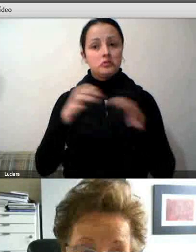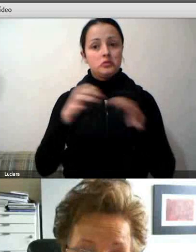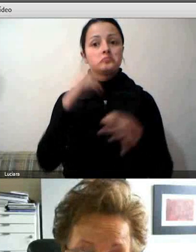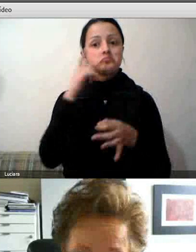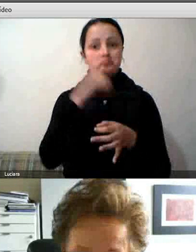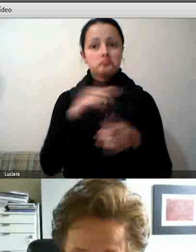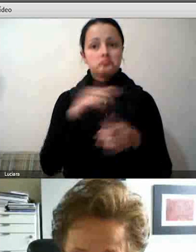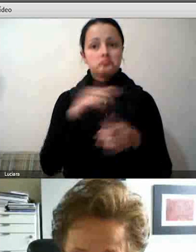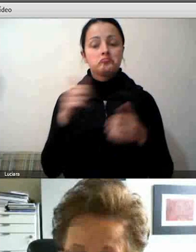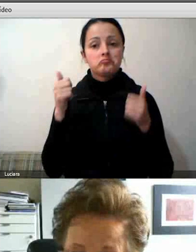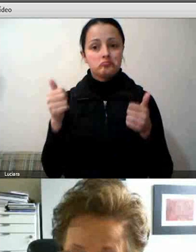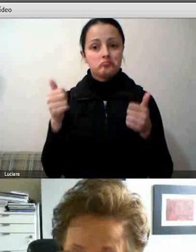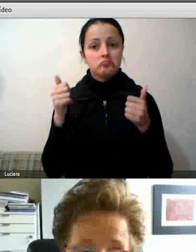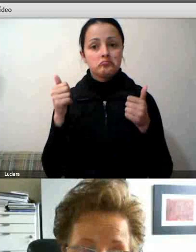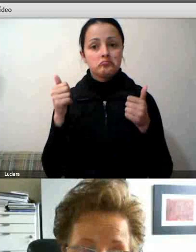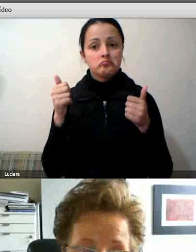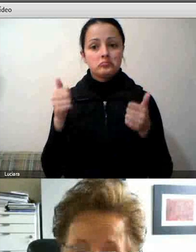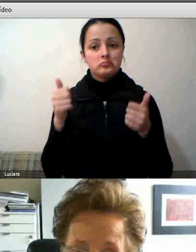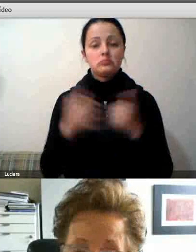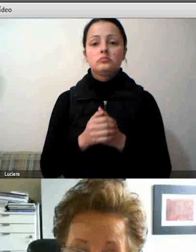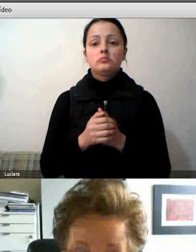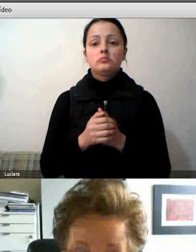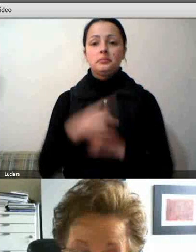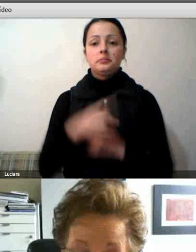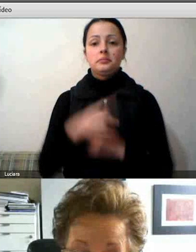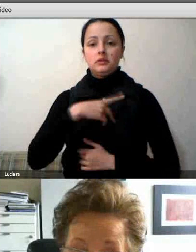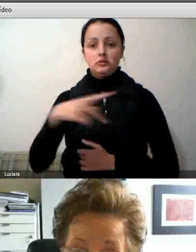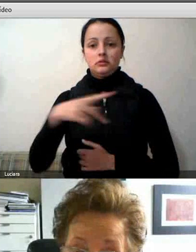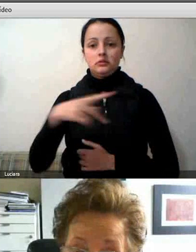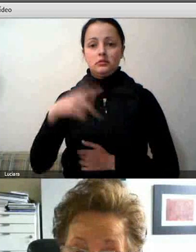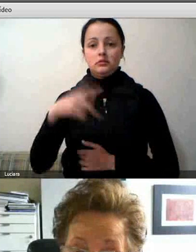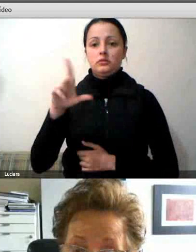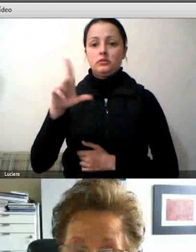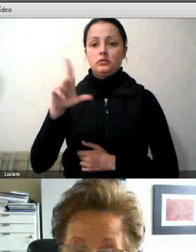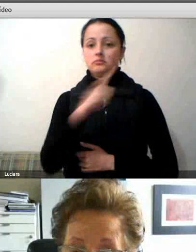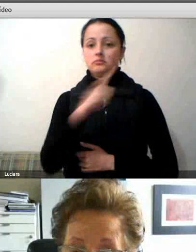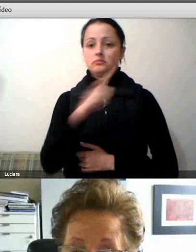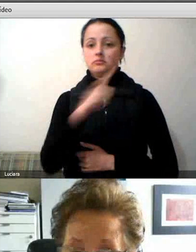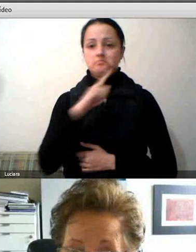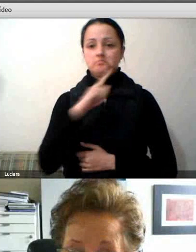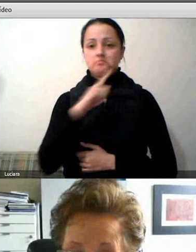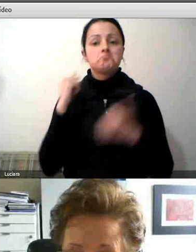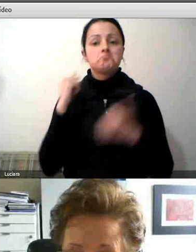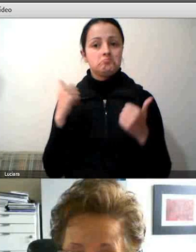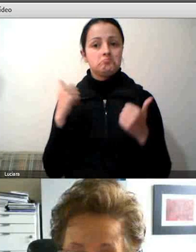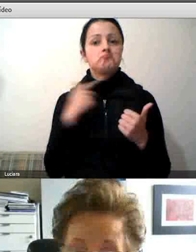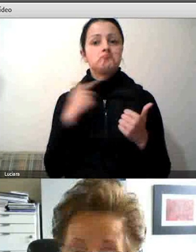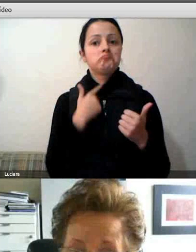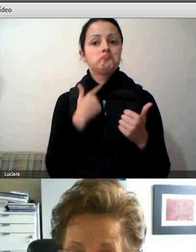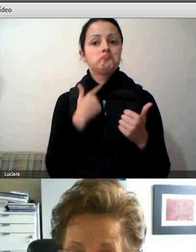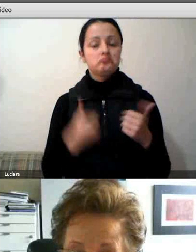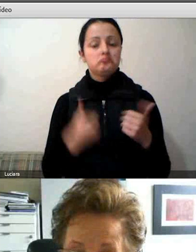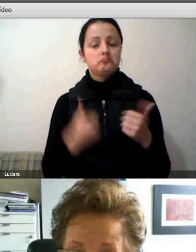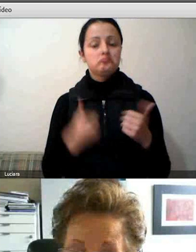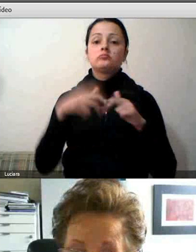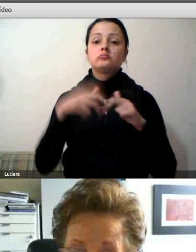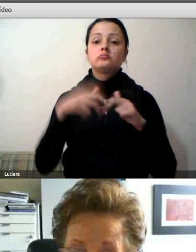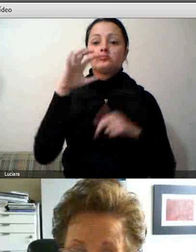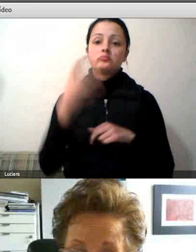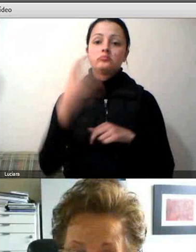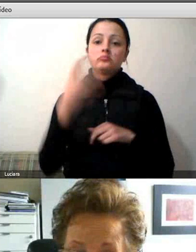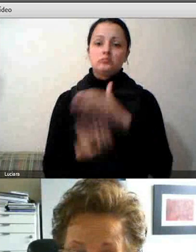Entusiasmou muito o presidente Lula e a sua equipe, e eles resolveram criar no Ministério da